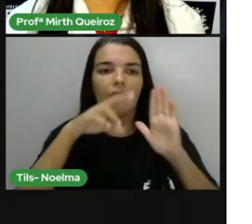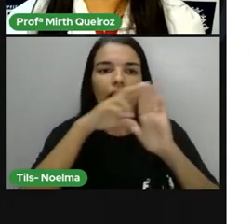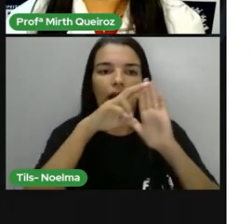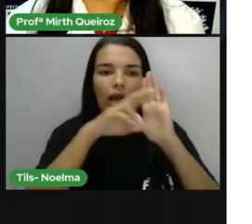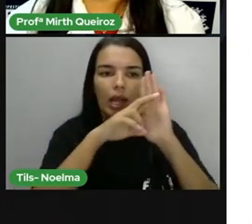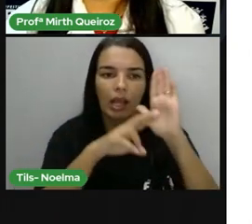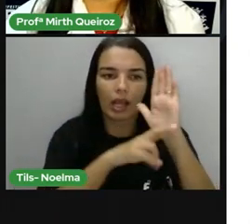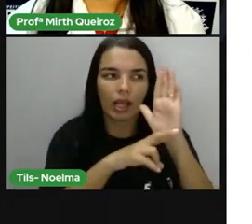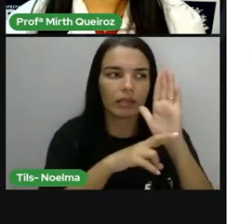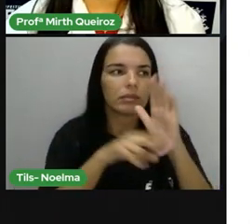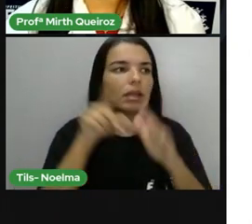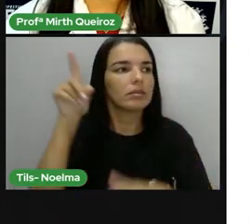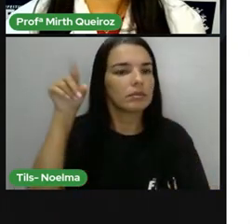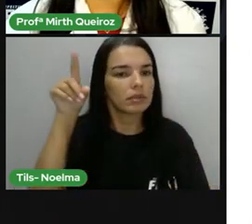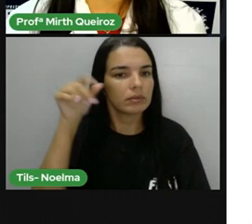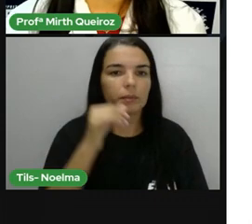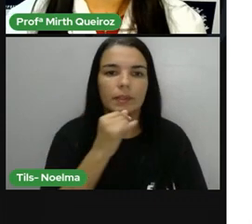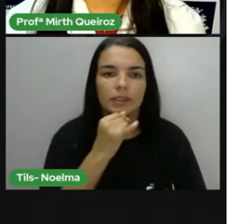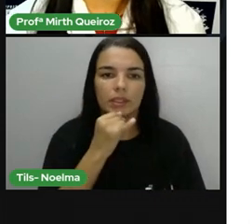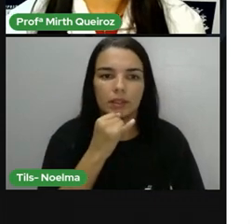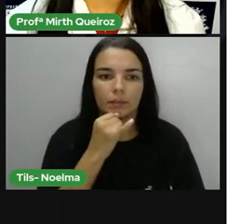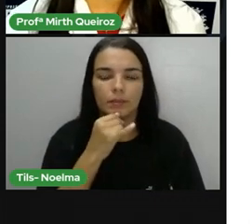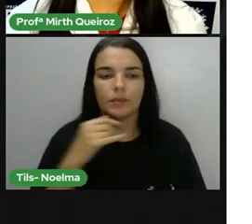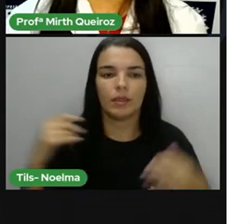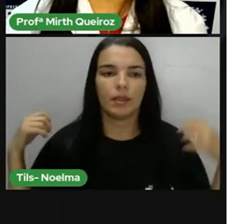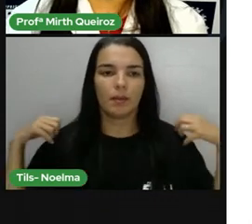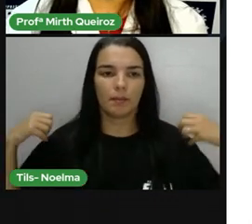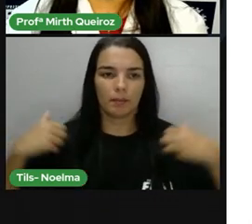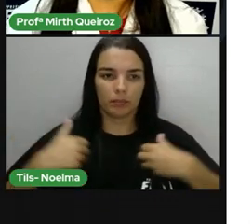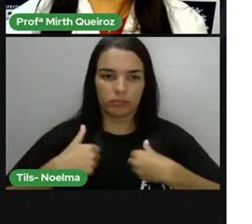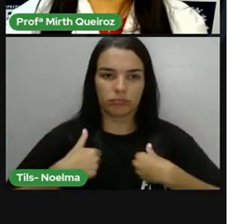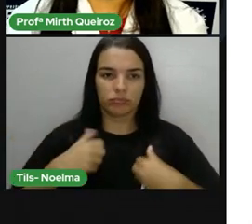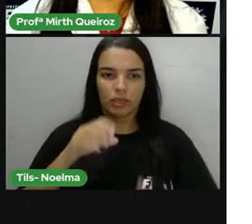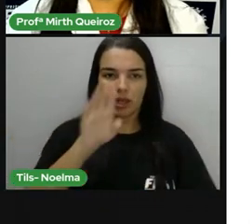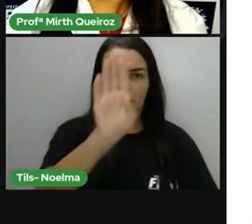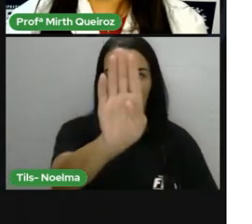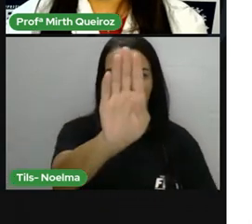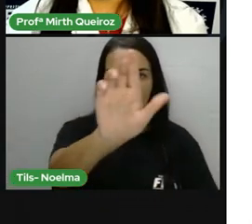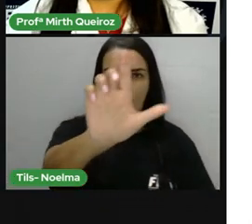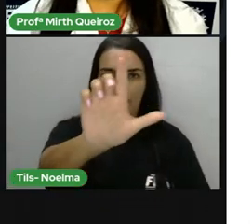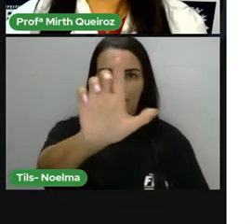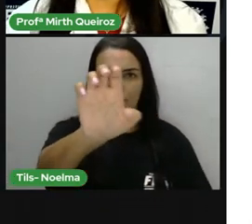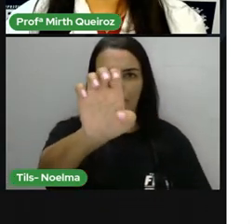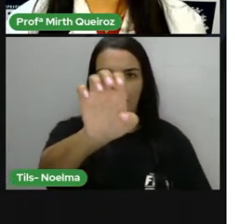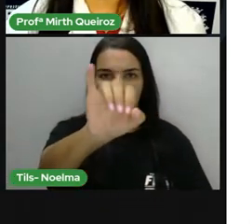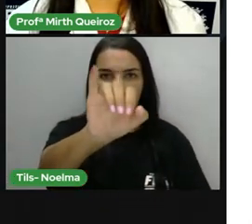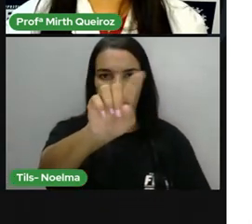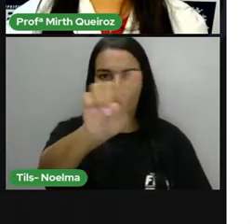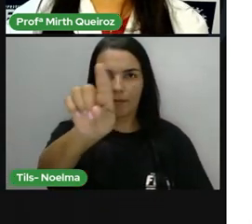de acentuação. Por exemplo, blaze, blaze.